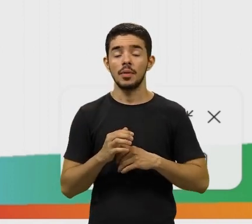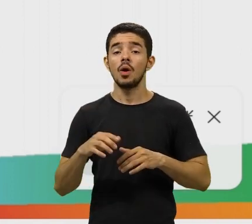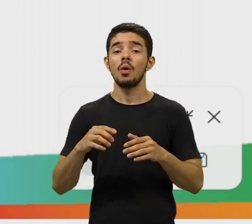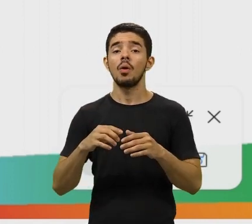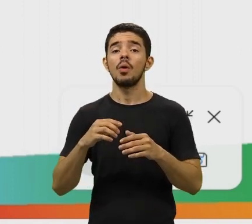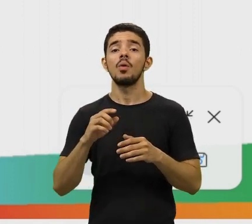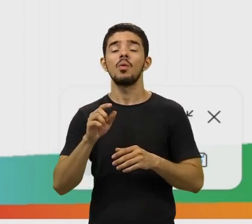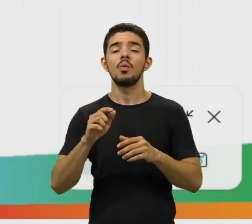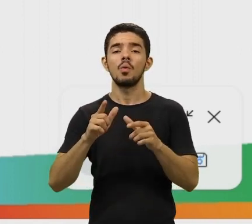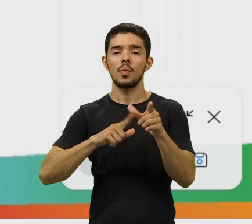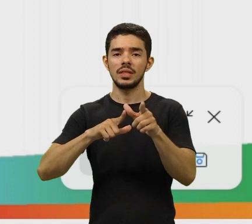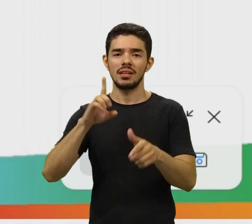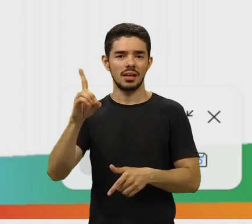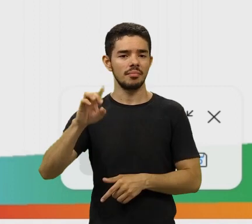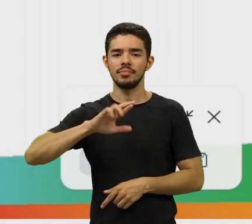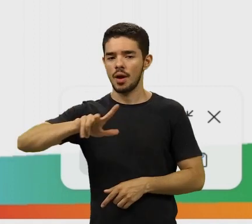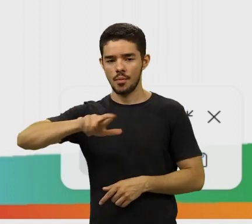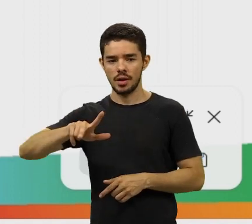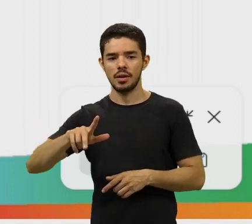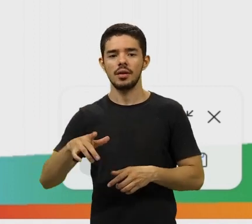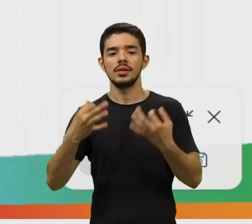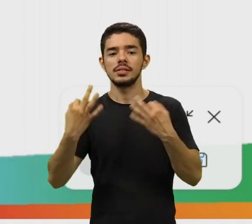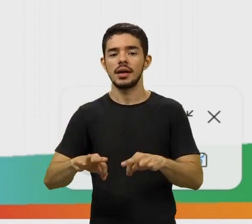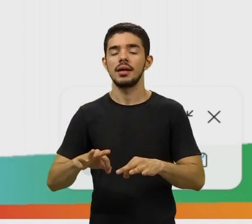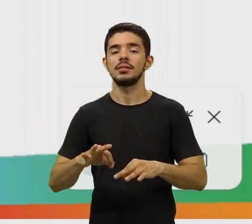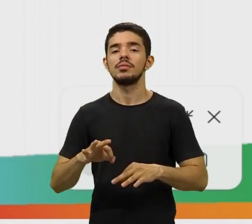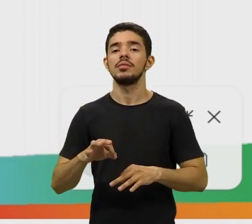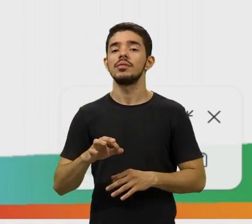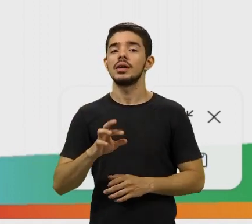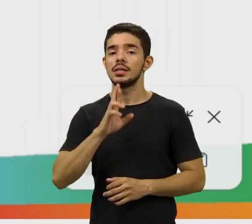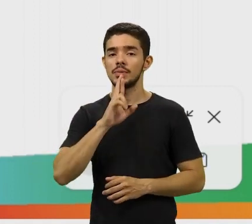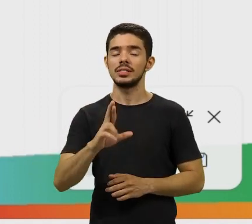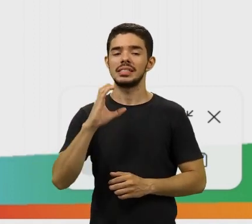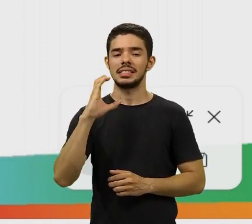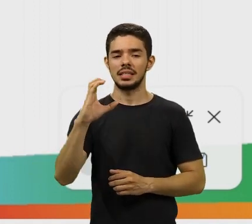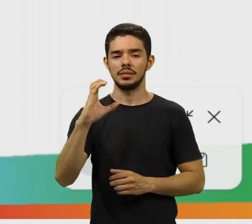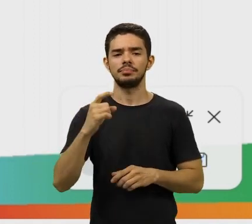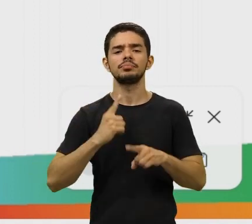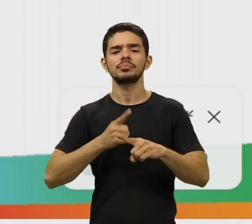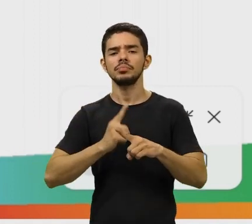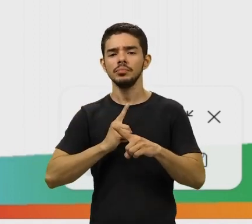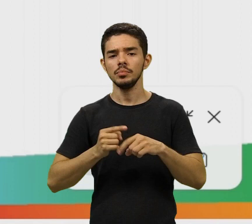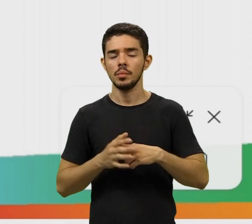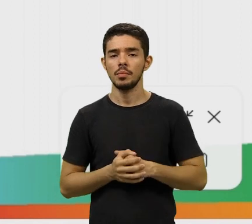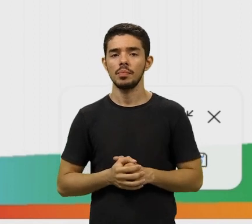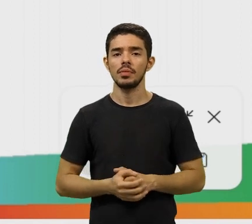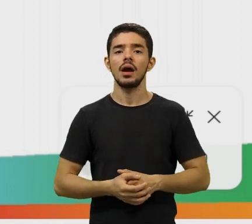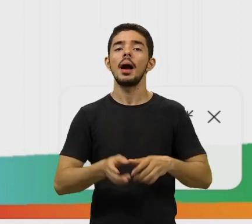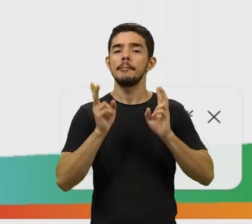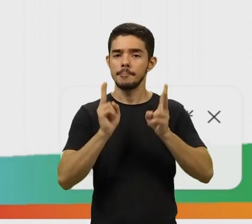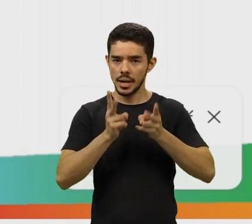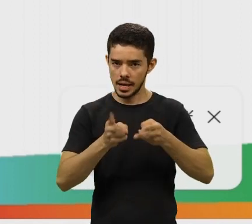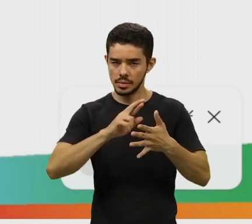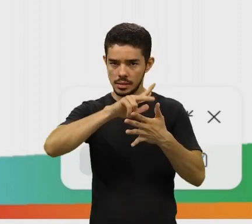porque não é célula, ok? Então, a resposta correta aqui para nós vai ser o item C. Por quê? Indivíduos da